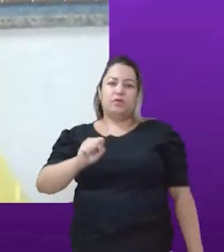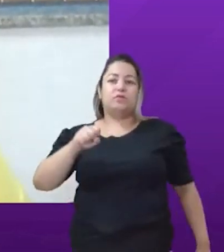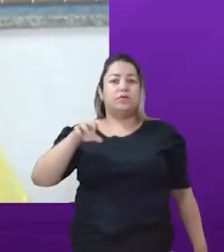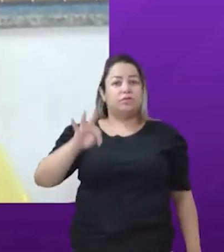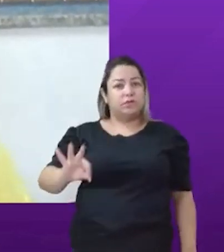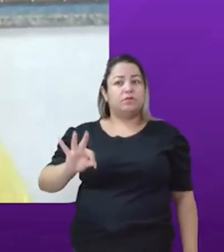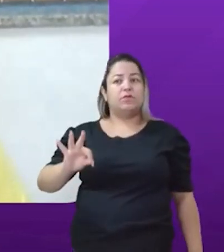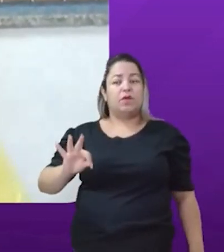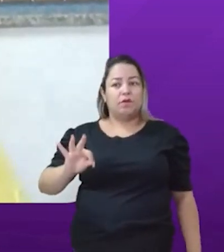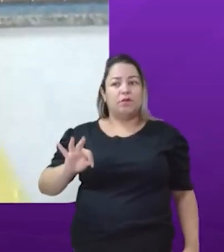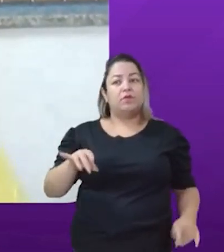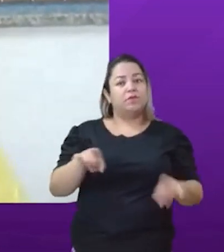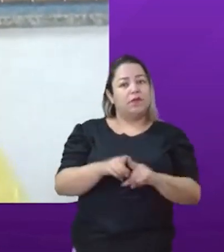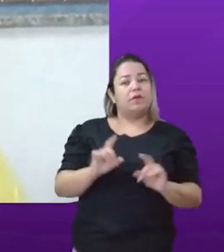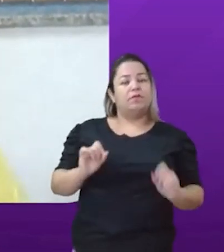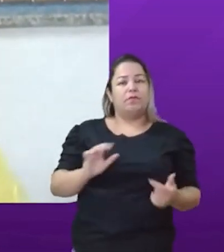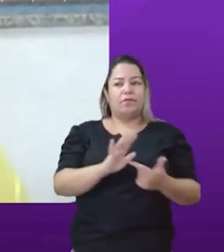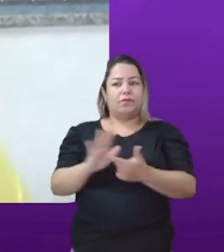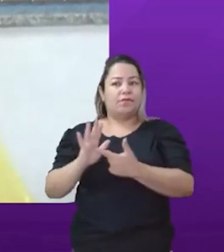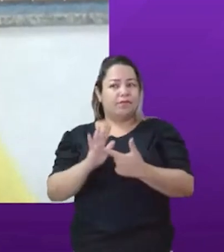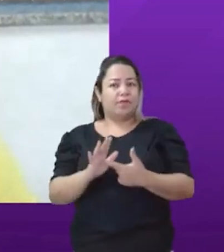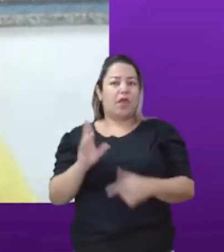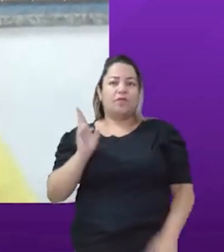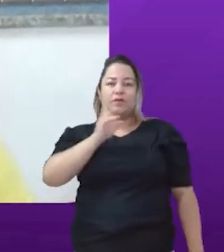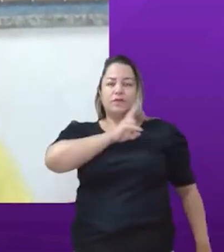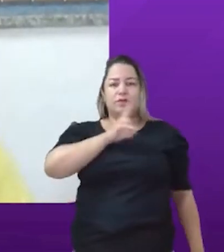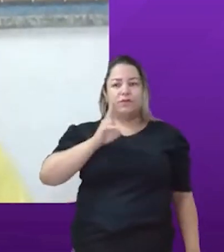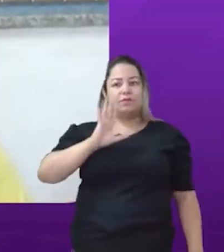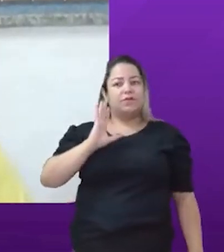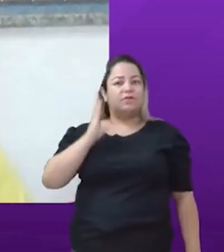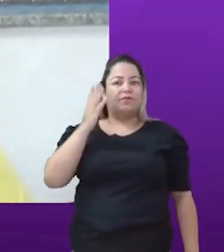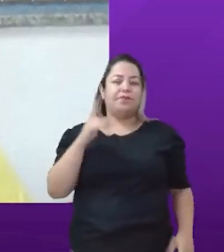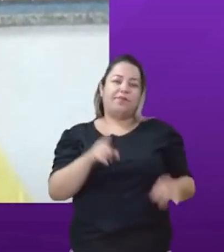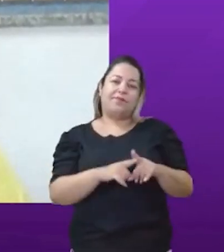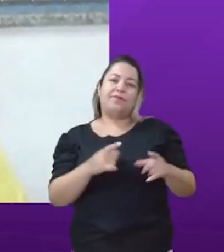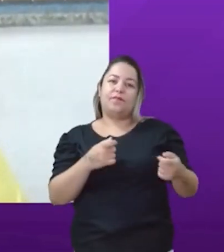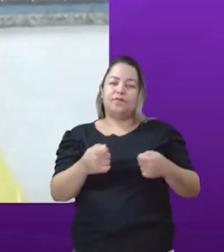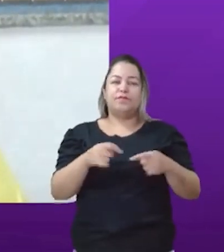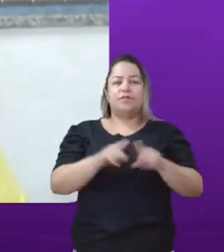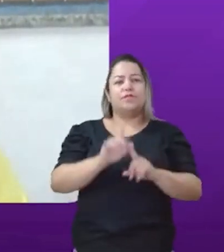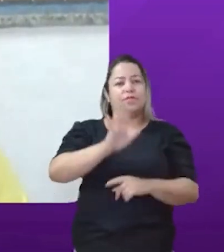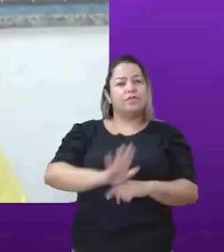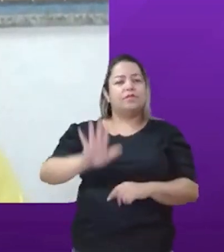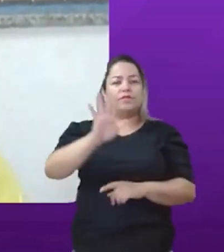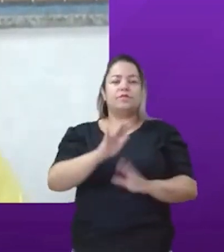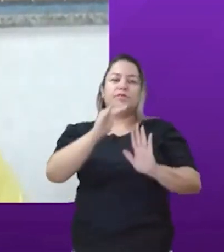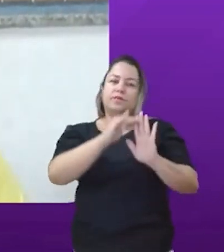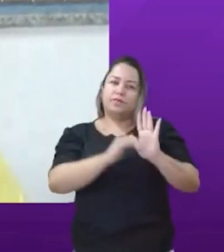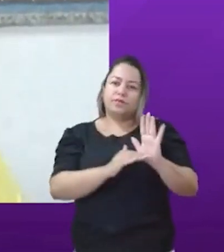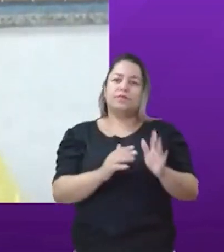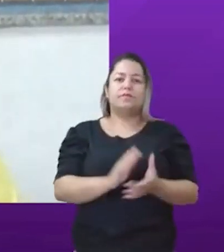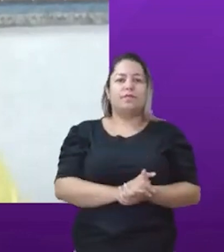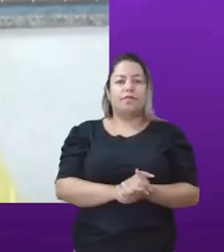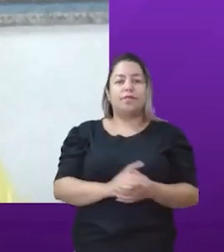além de indicar a urgência e a decisão de elaboração desse plano nacional, ele também estabelece